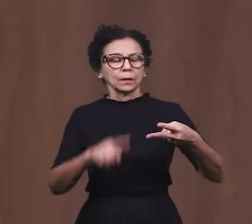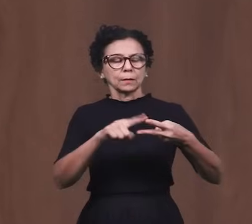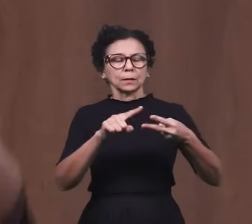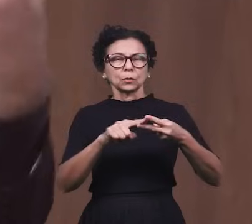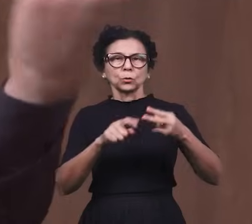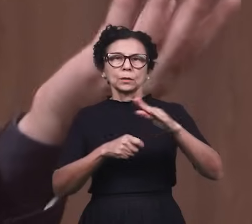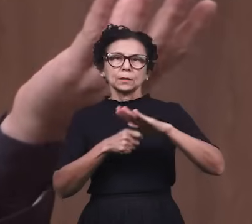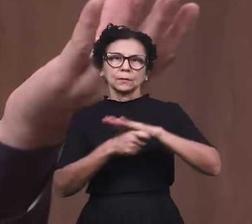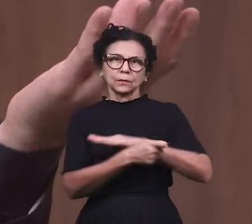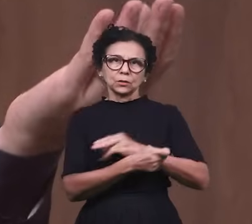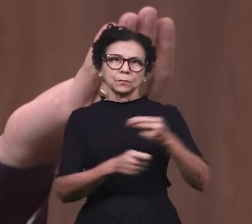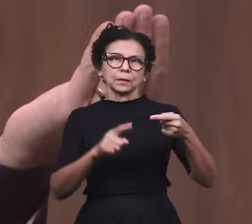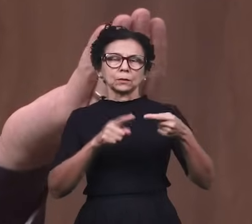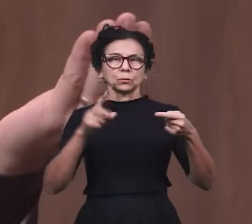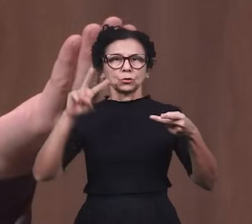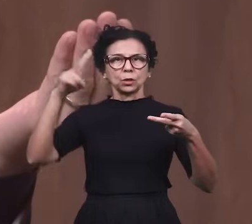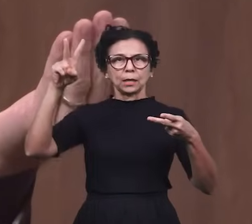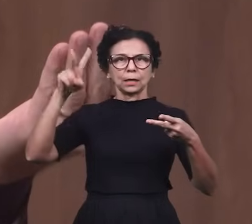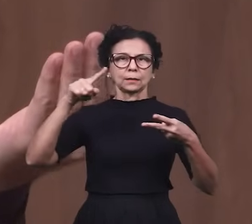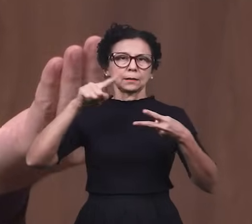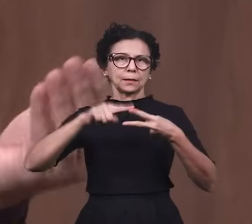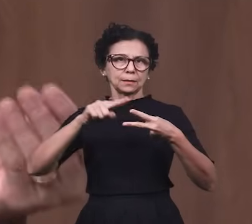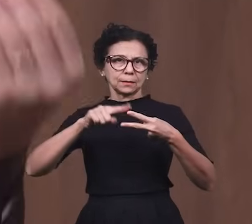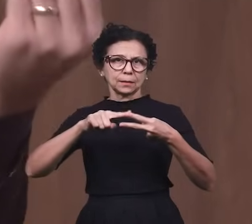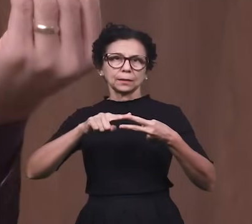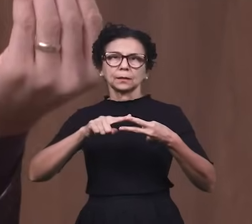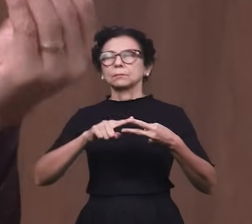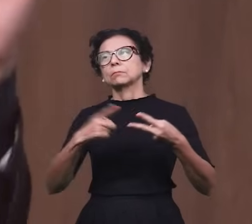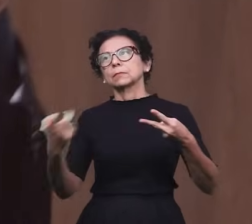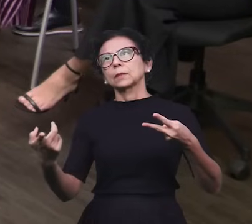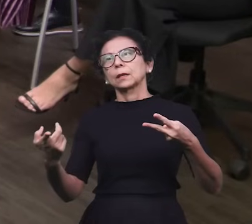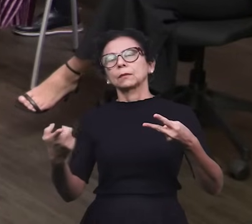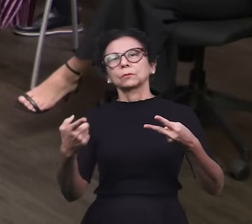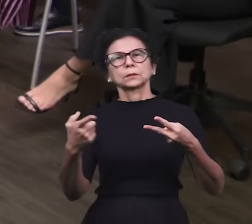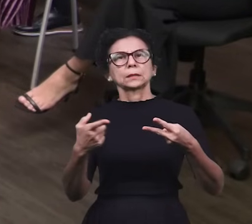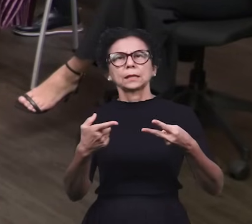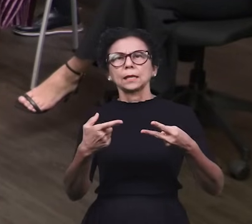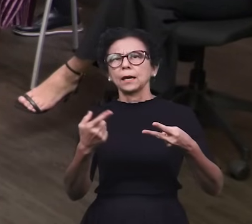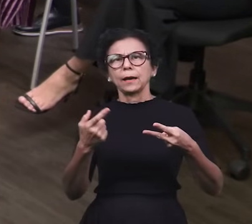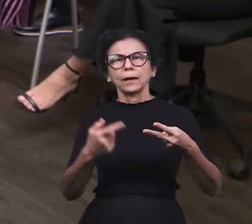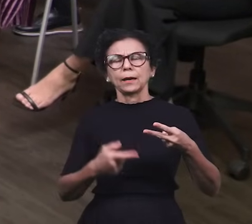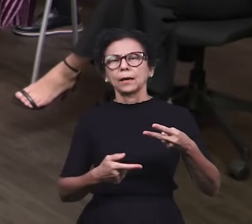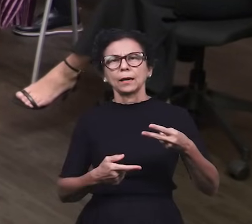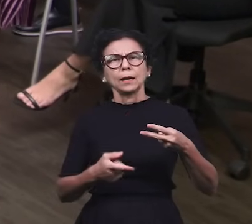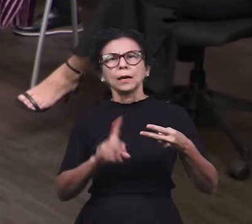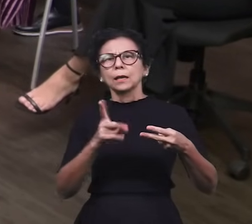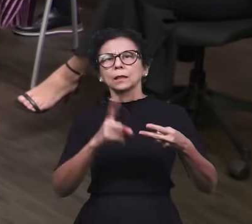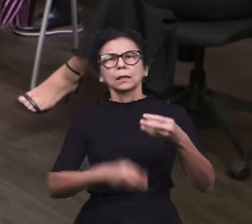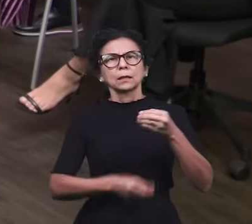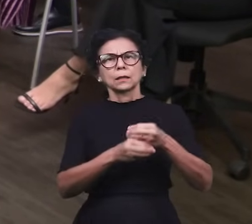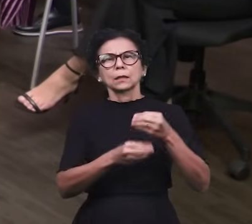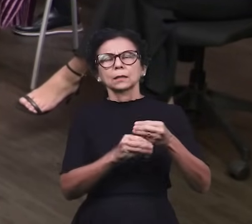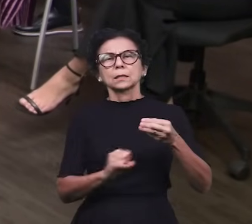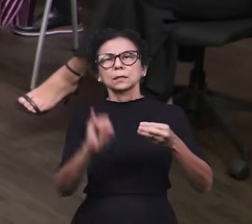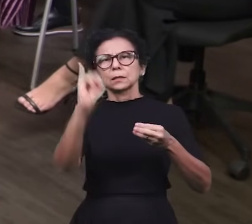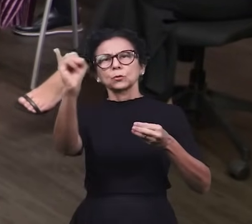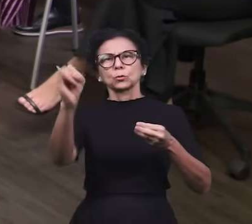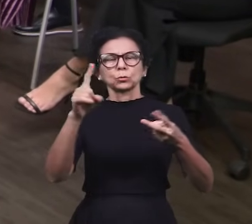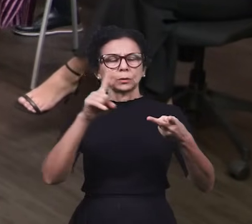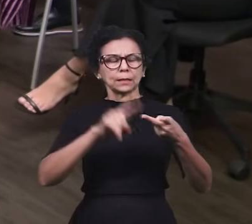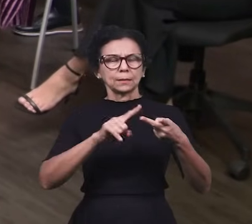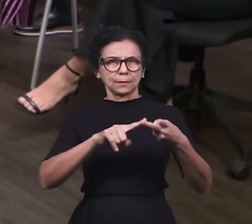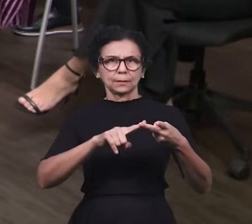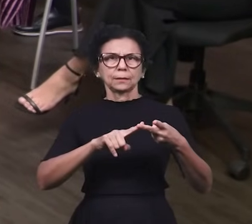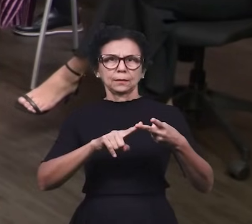temos a rentabilidade nominal e a rentabilidade real. Nominal é aquilo que você vê na tela, sem abater nada. Então é a rentabilidade nominal.